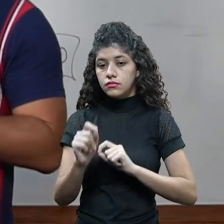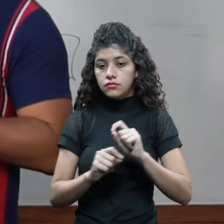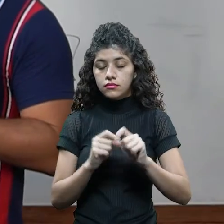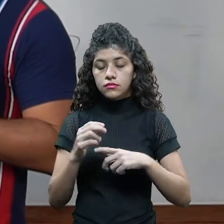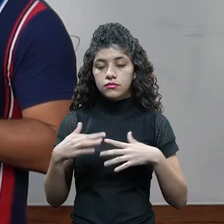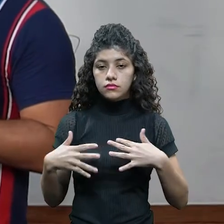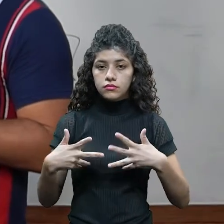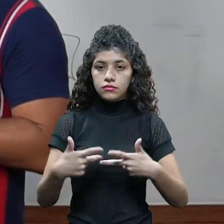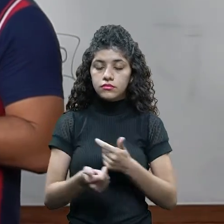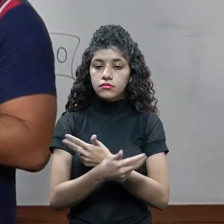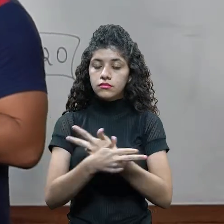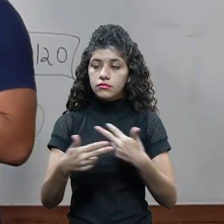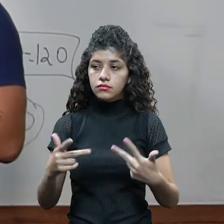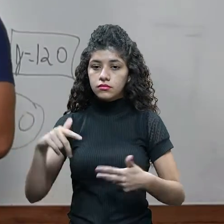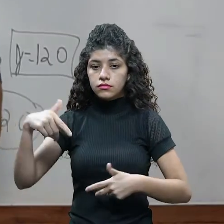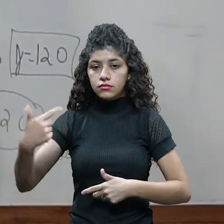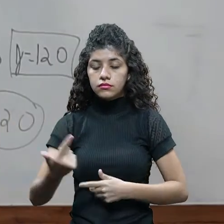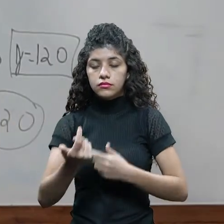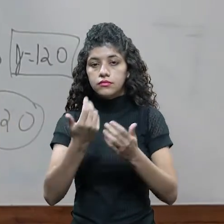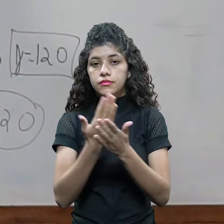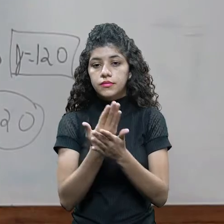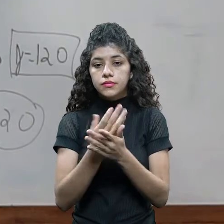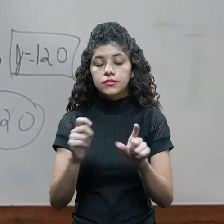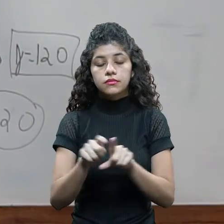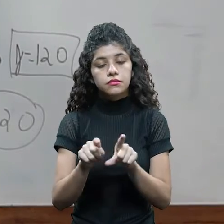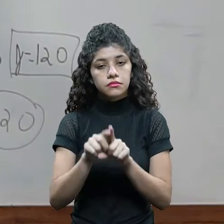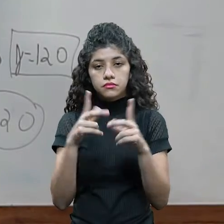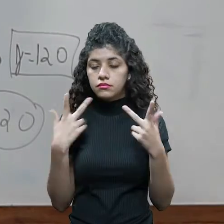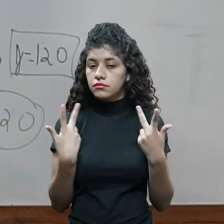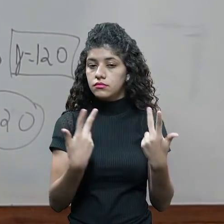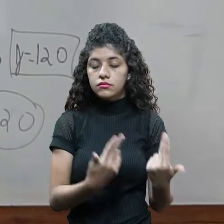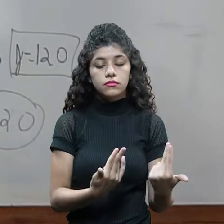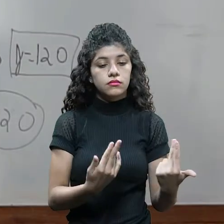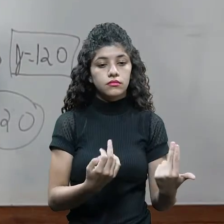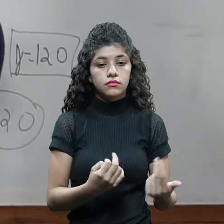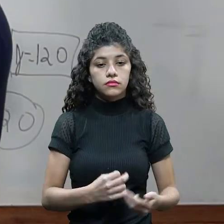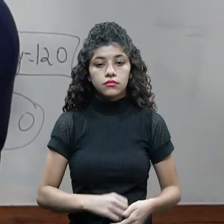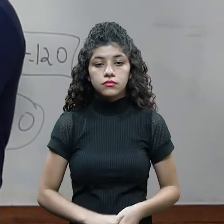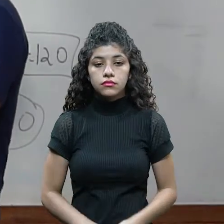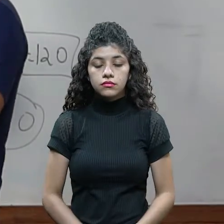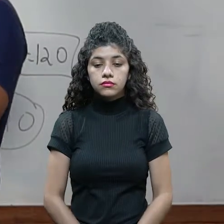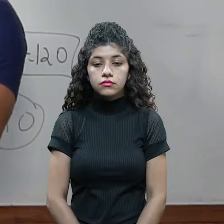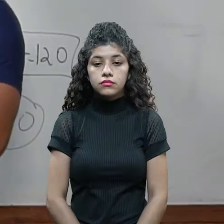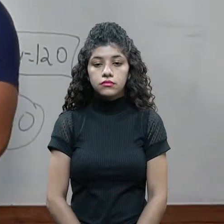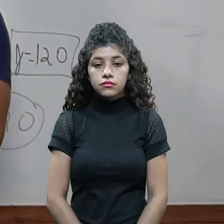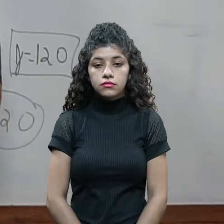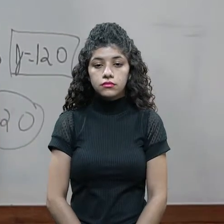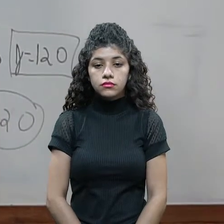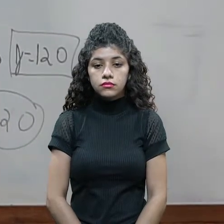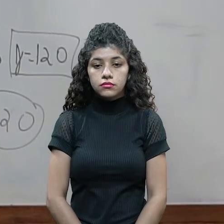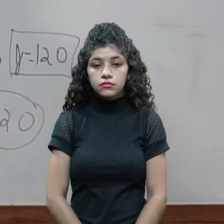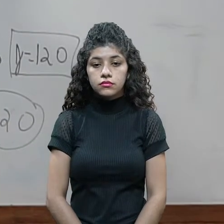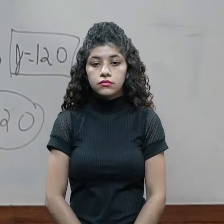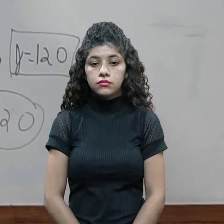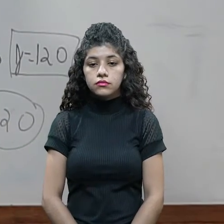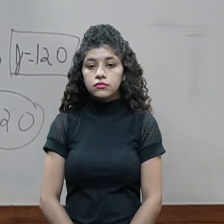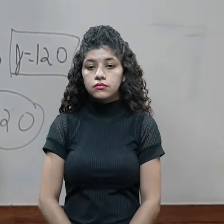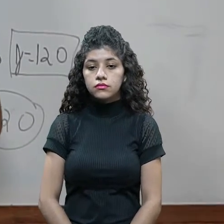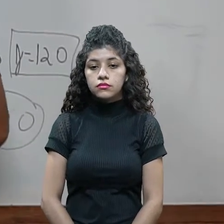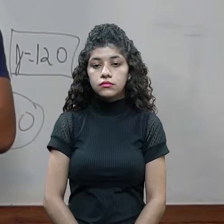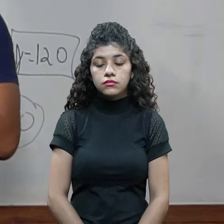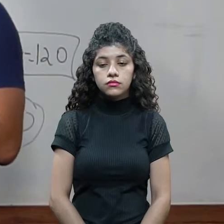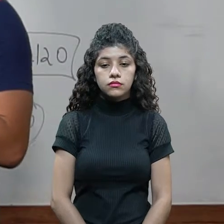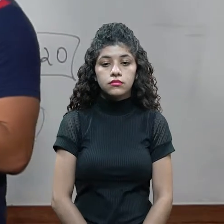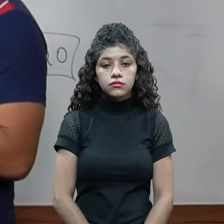for falar das grandezas de volume ou massa, a lógica é a mesma. Mas a grandeza que eu escolhi aqui são as medidas dentro da grandeza,